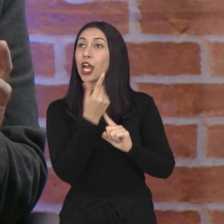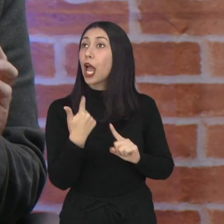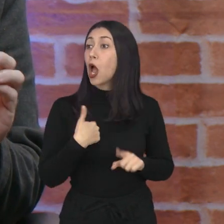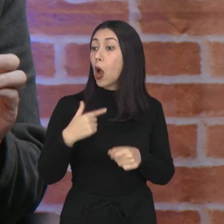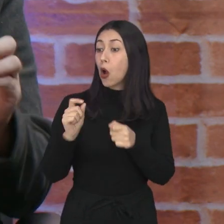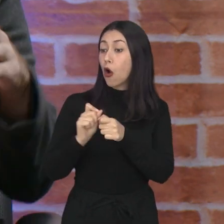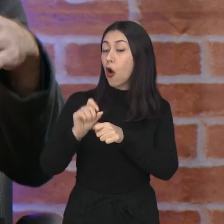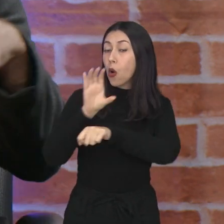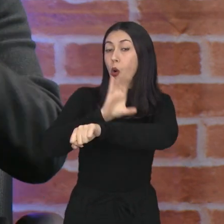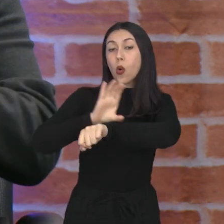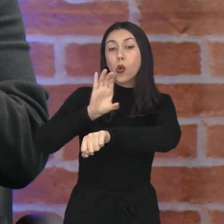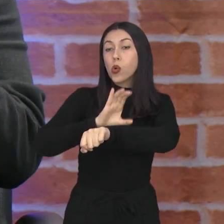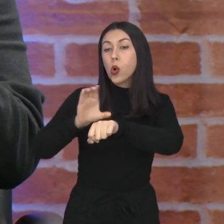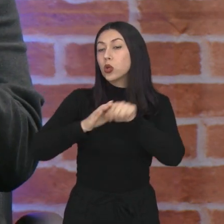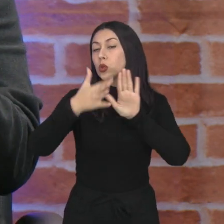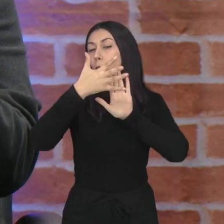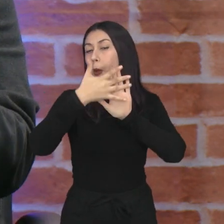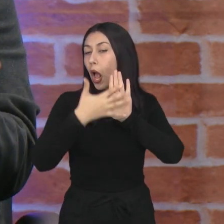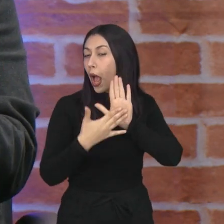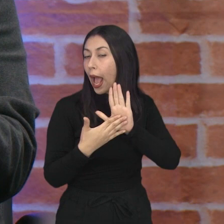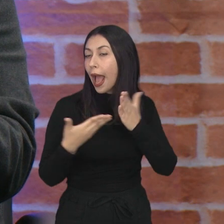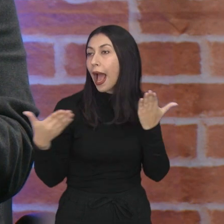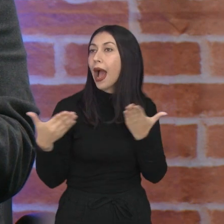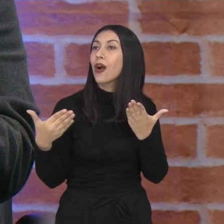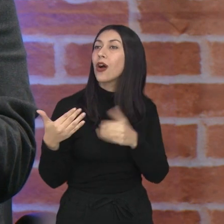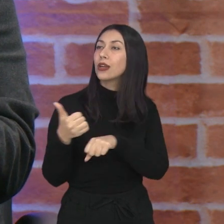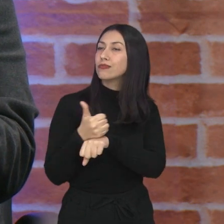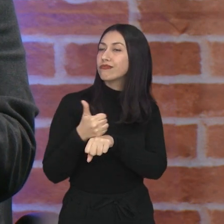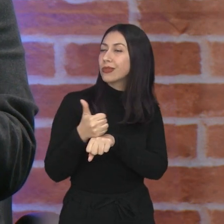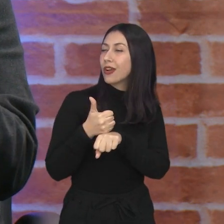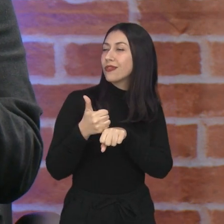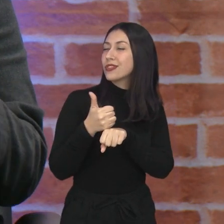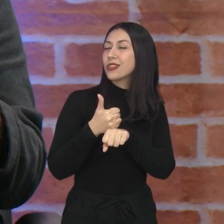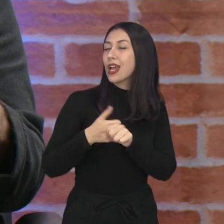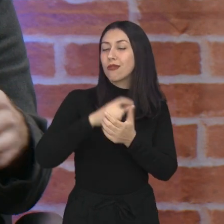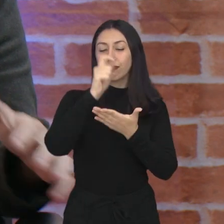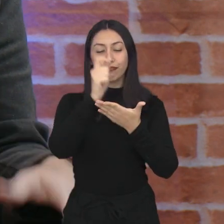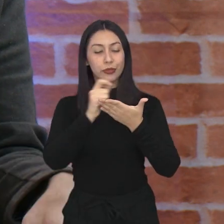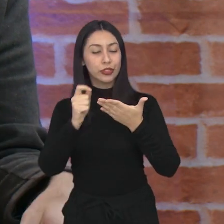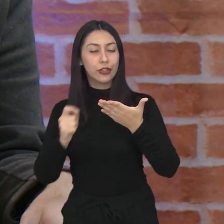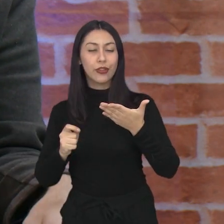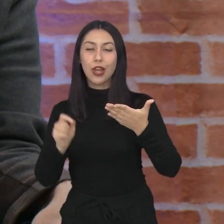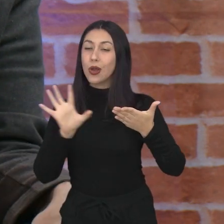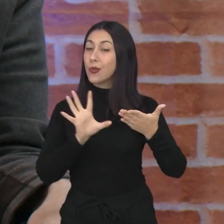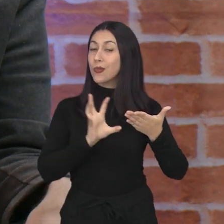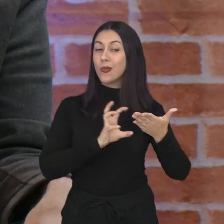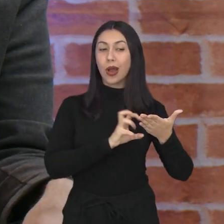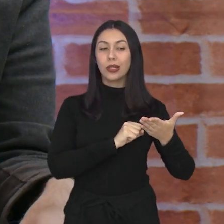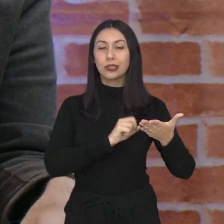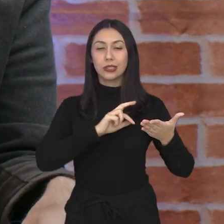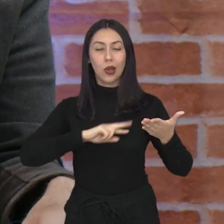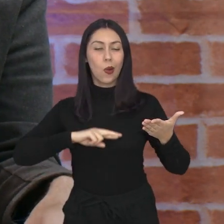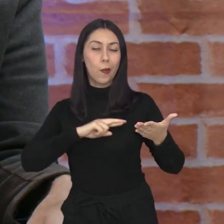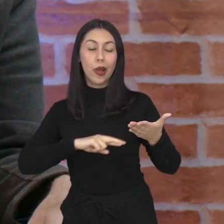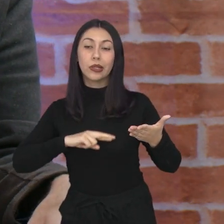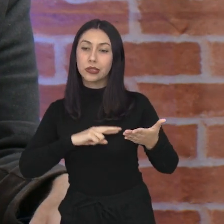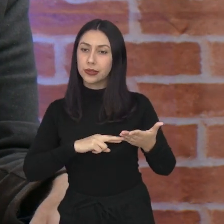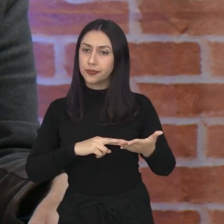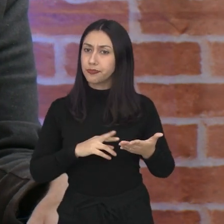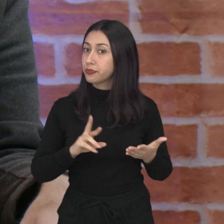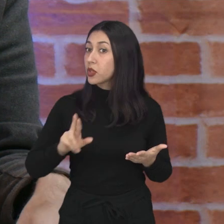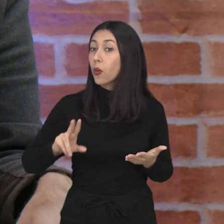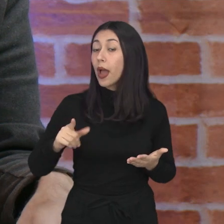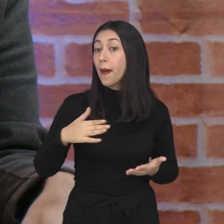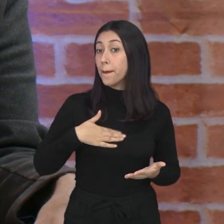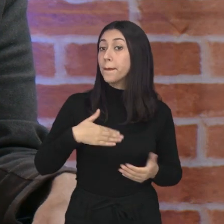fiz um curso de roteiro, agora eu sou um romancista. Isso não existe. O meu curso